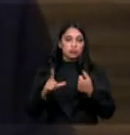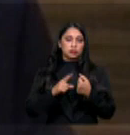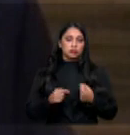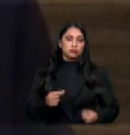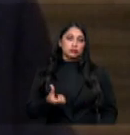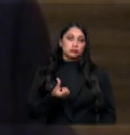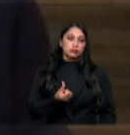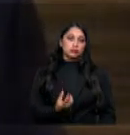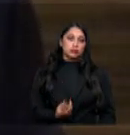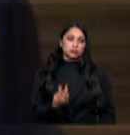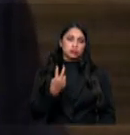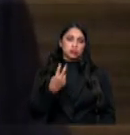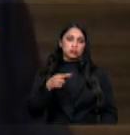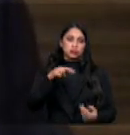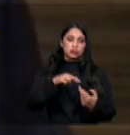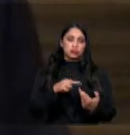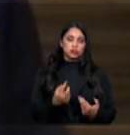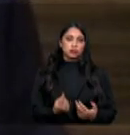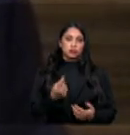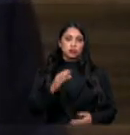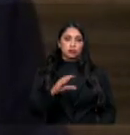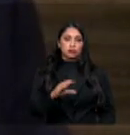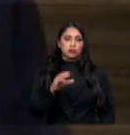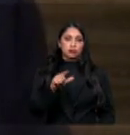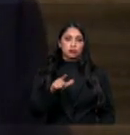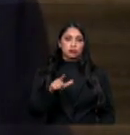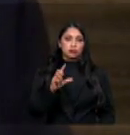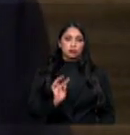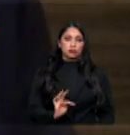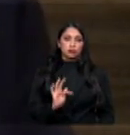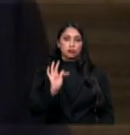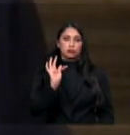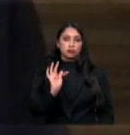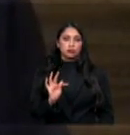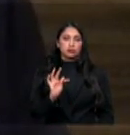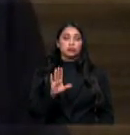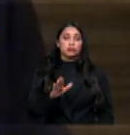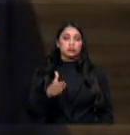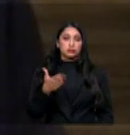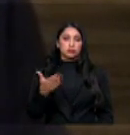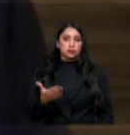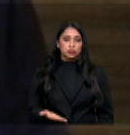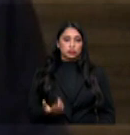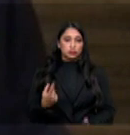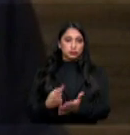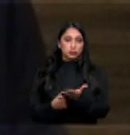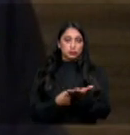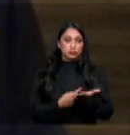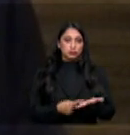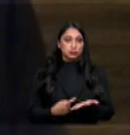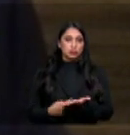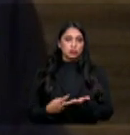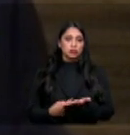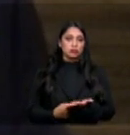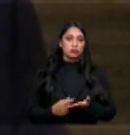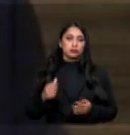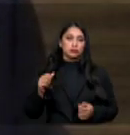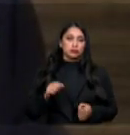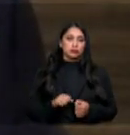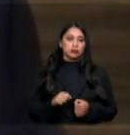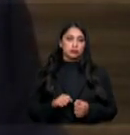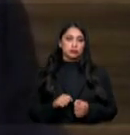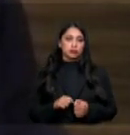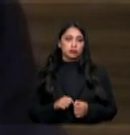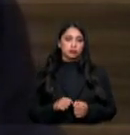artigo 62, inciso 1 da CLT, ao qual os acordos coletivos remetem,